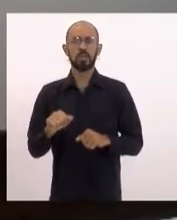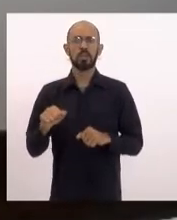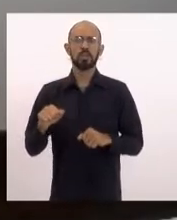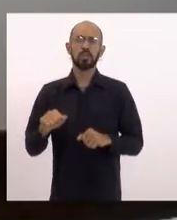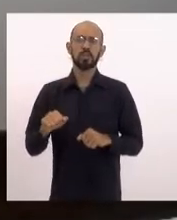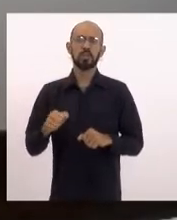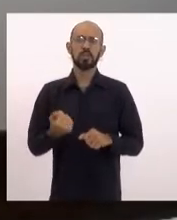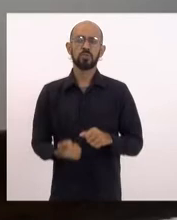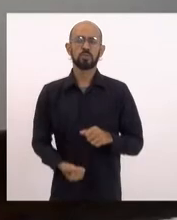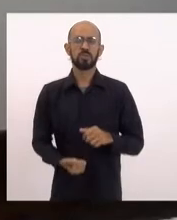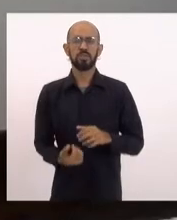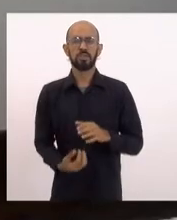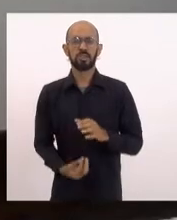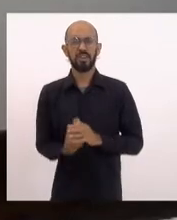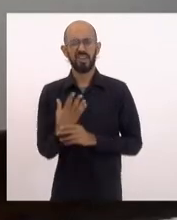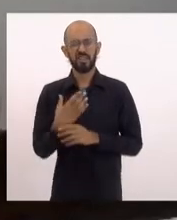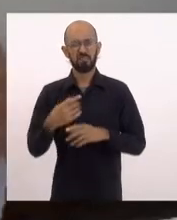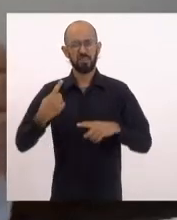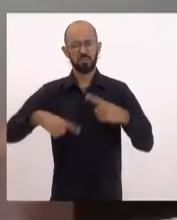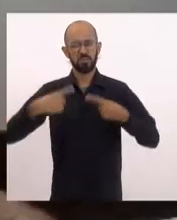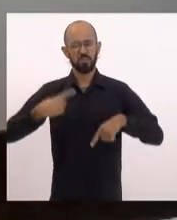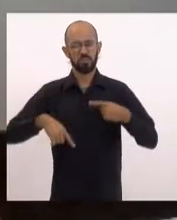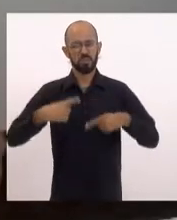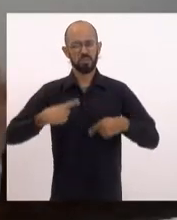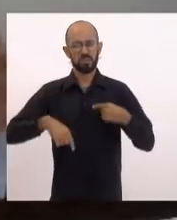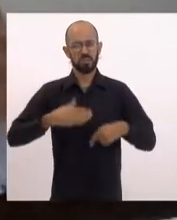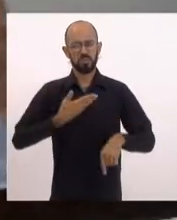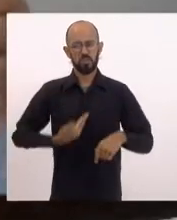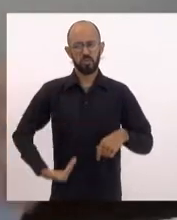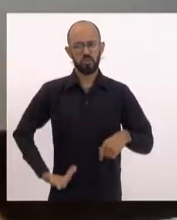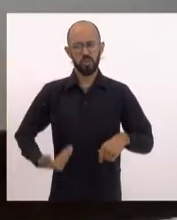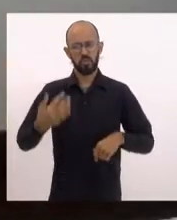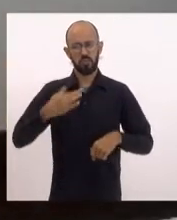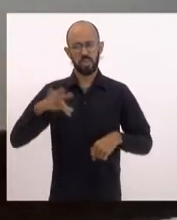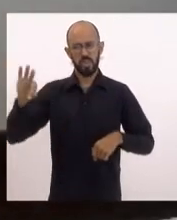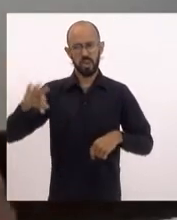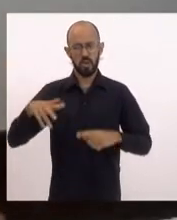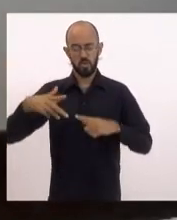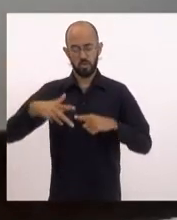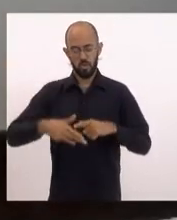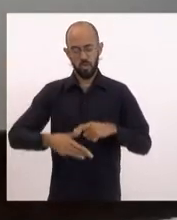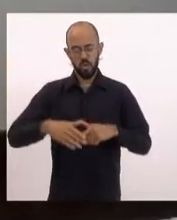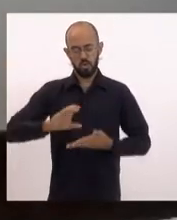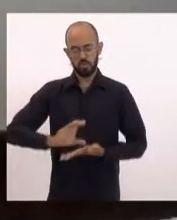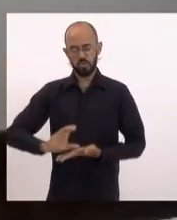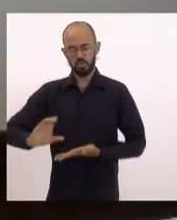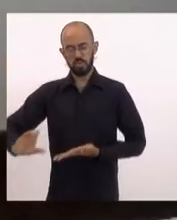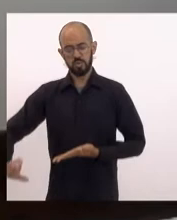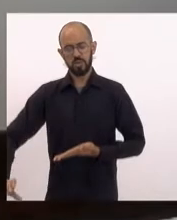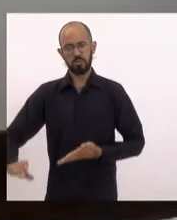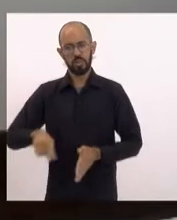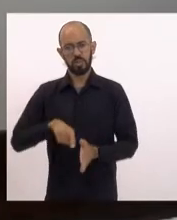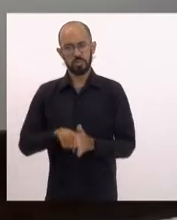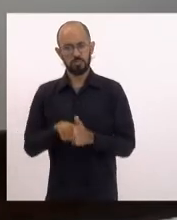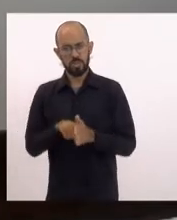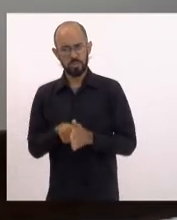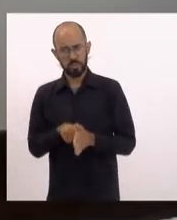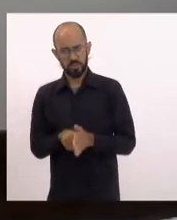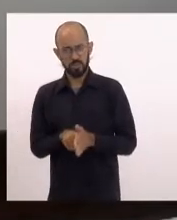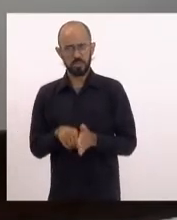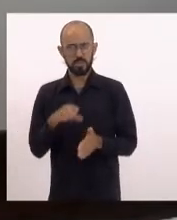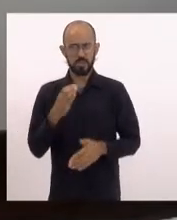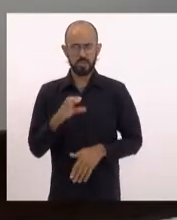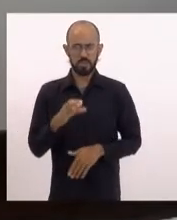afetadas pelas políticas do governo federal, muito afetadas por cortes drásticos no orçamento da pesquisa, da ciência,